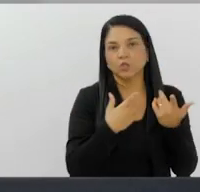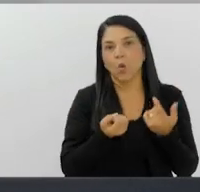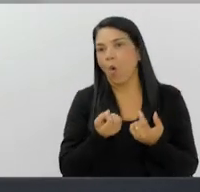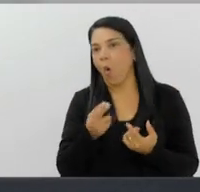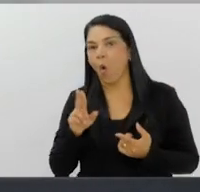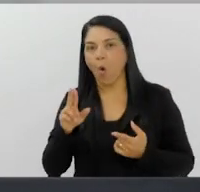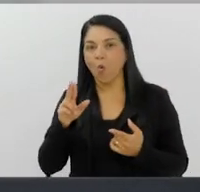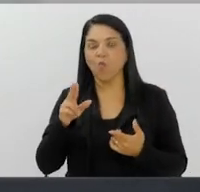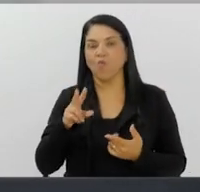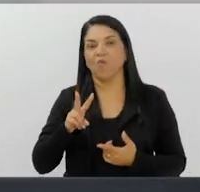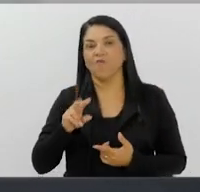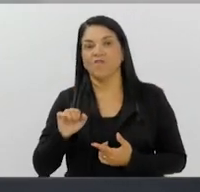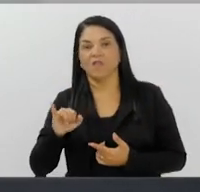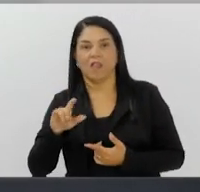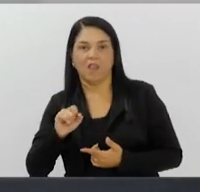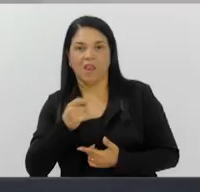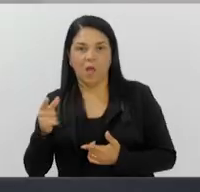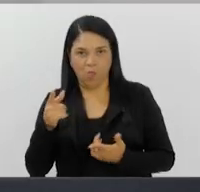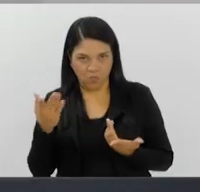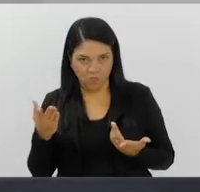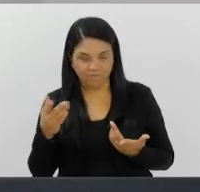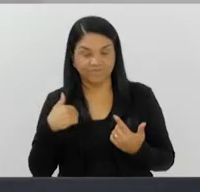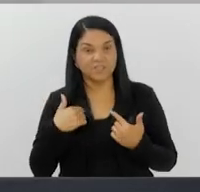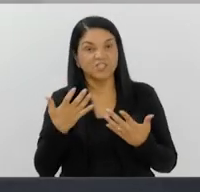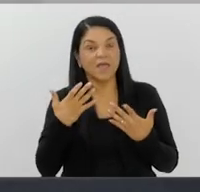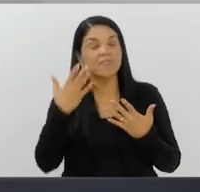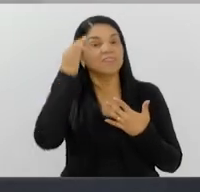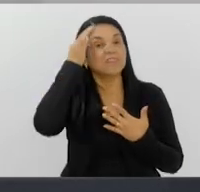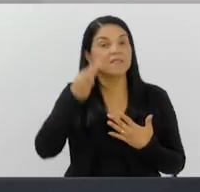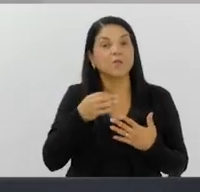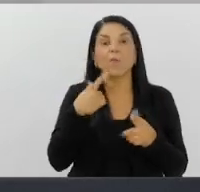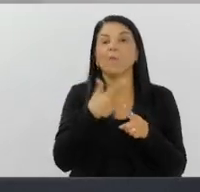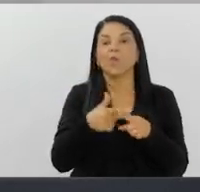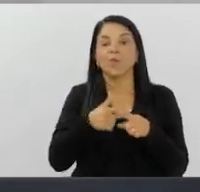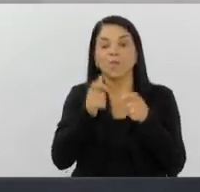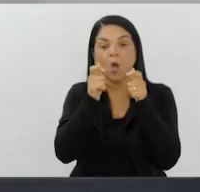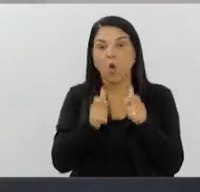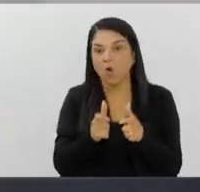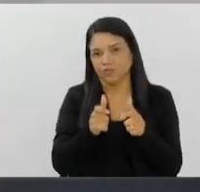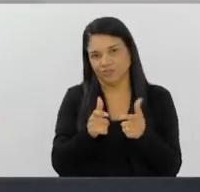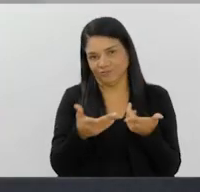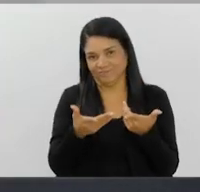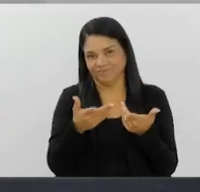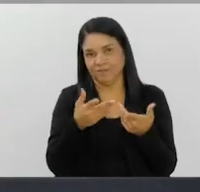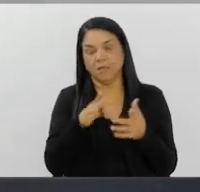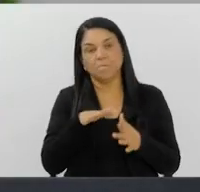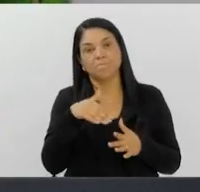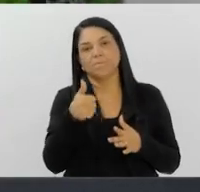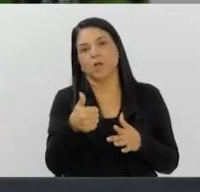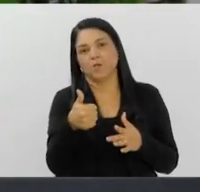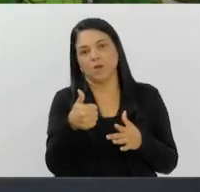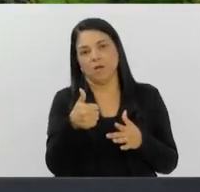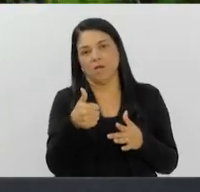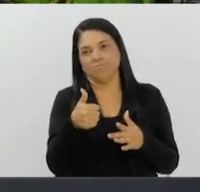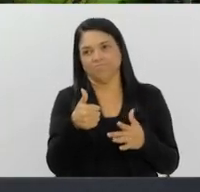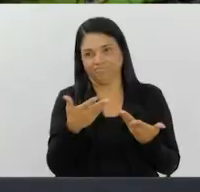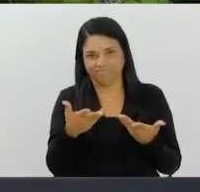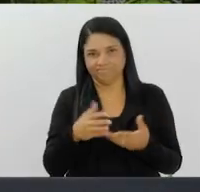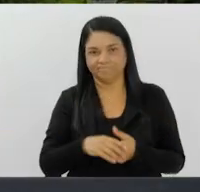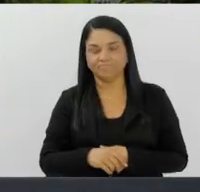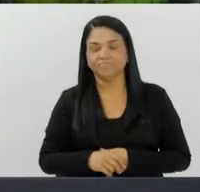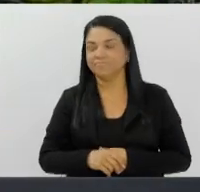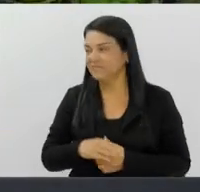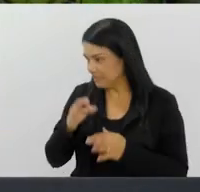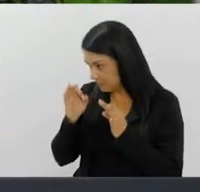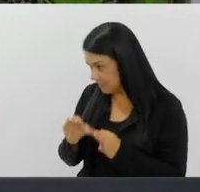queremos entender onde tá o problema e de fato melhorá-lo certo Carlos minck certíssimo o